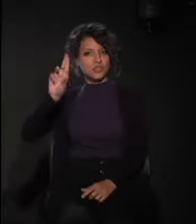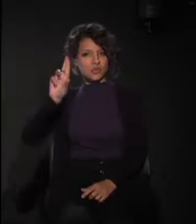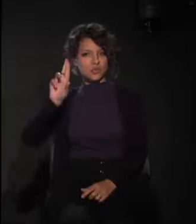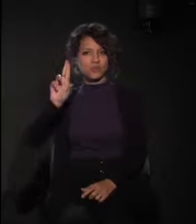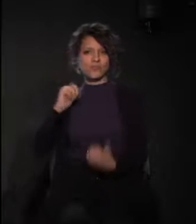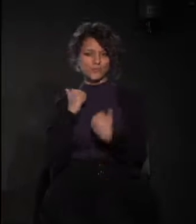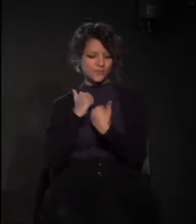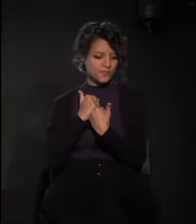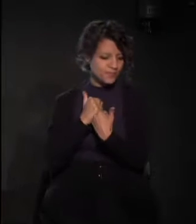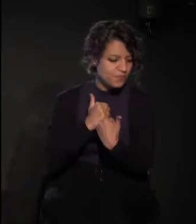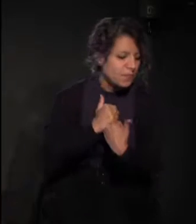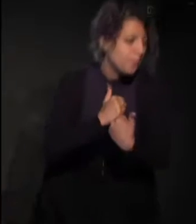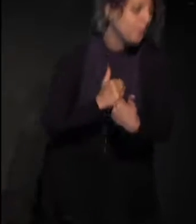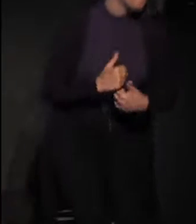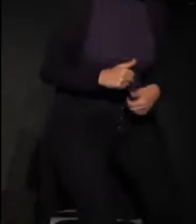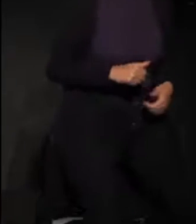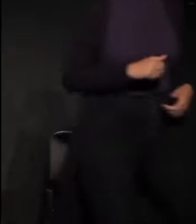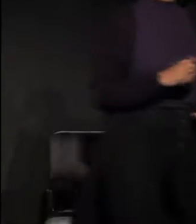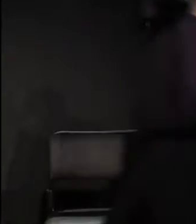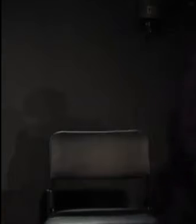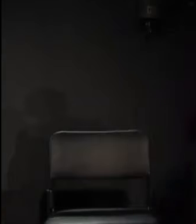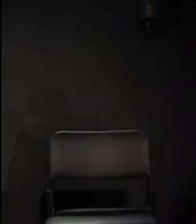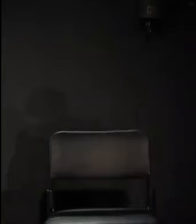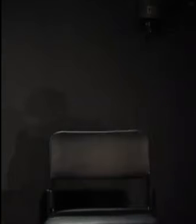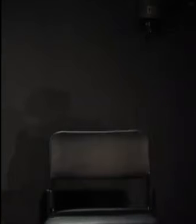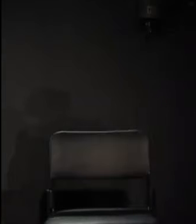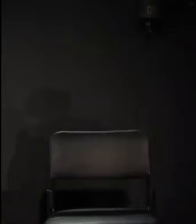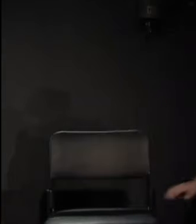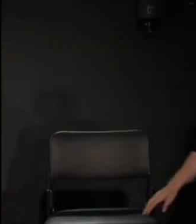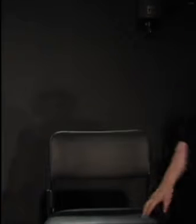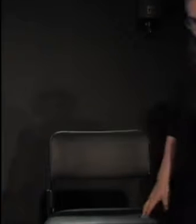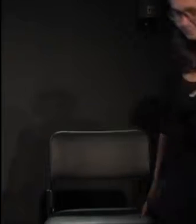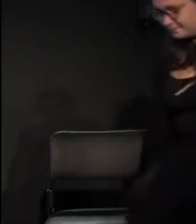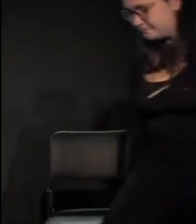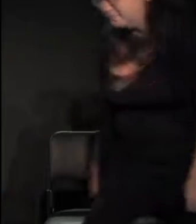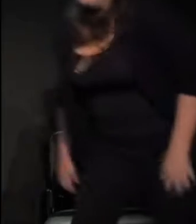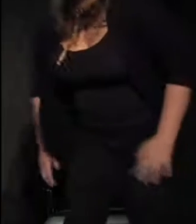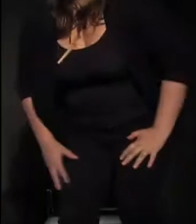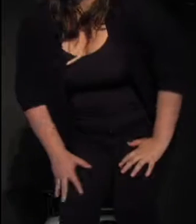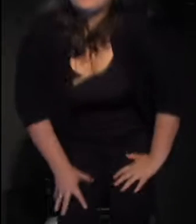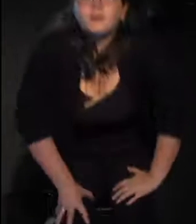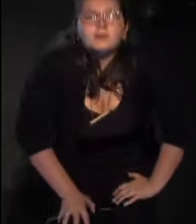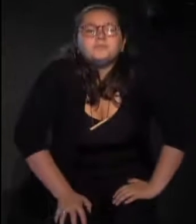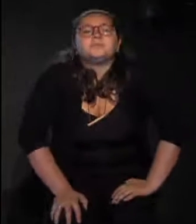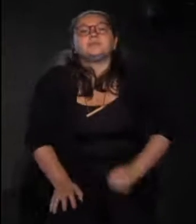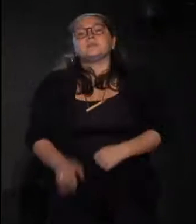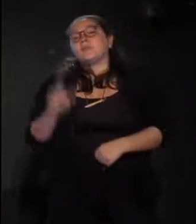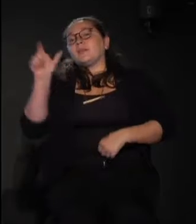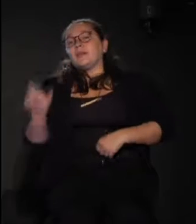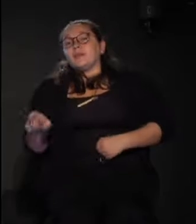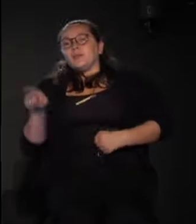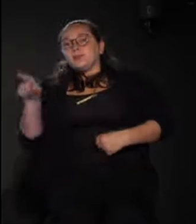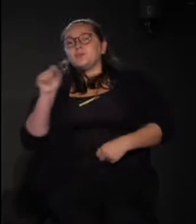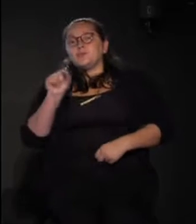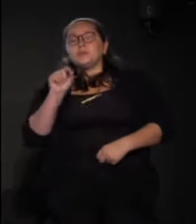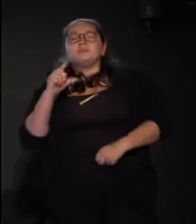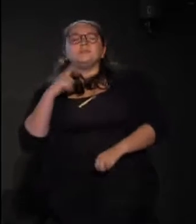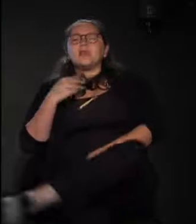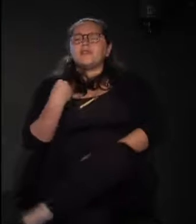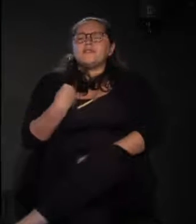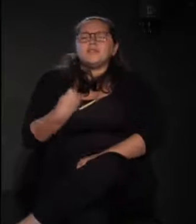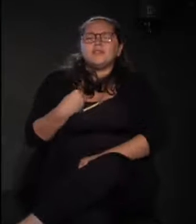que com que o português está tendo vida e eu é uma alguém que o que basicamente resto da sua vida